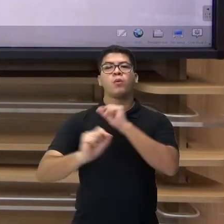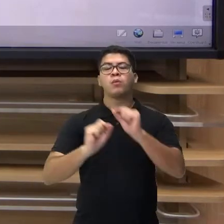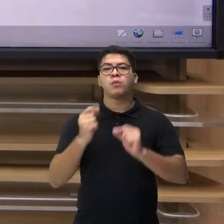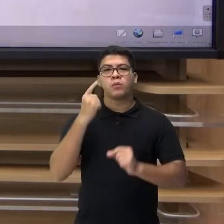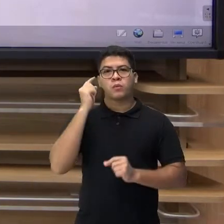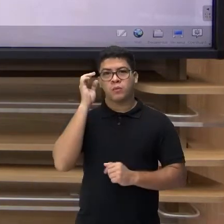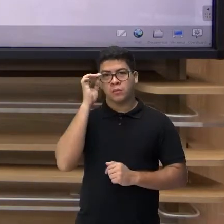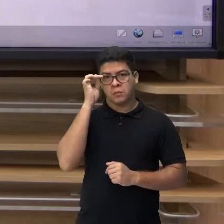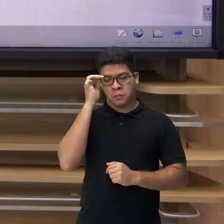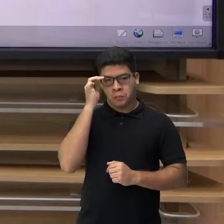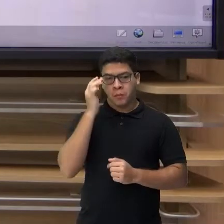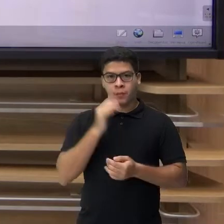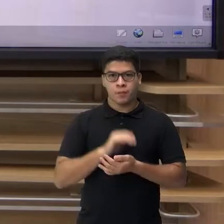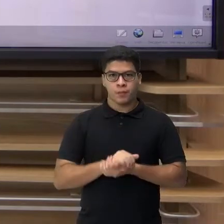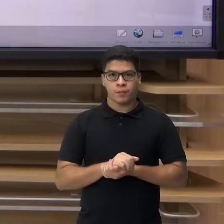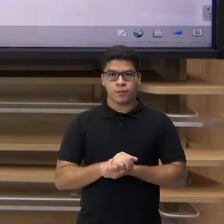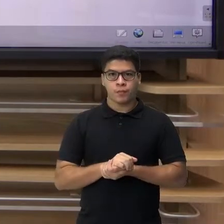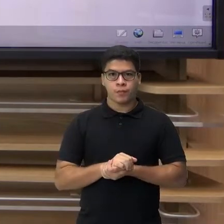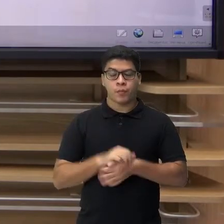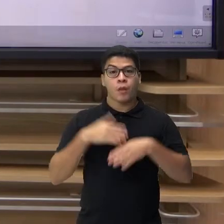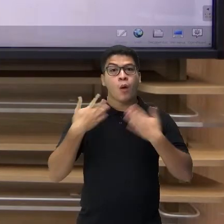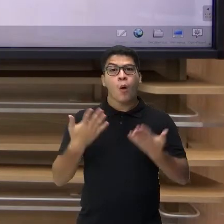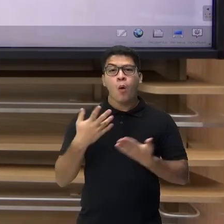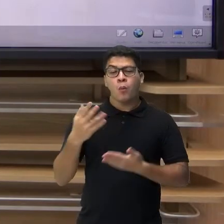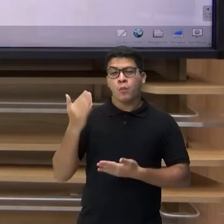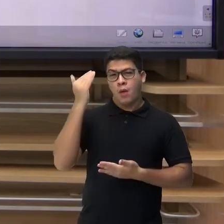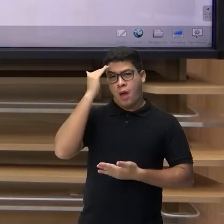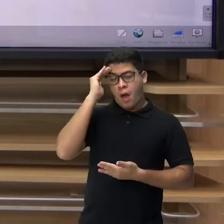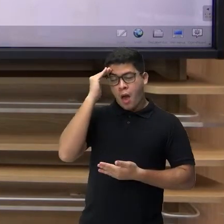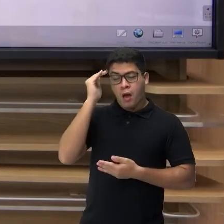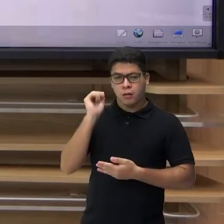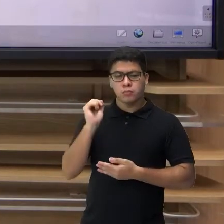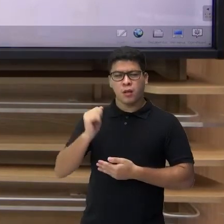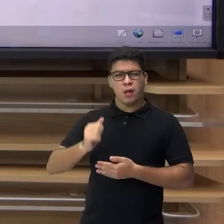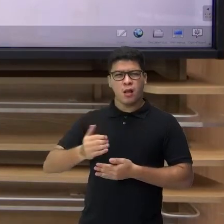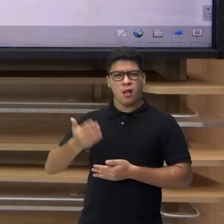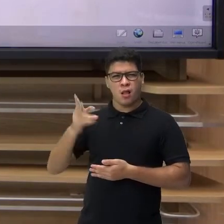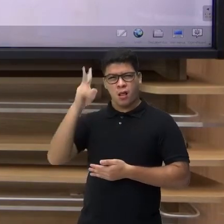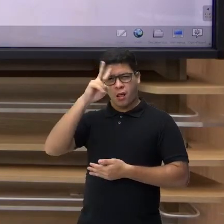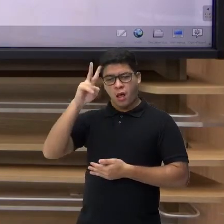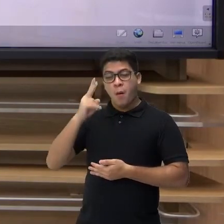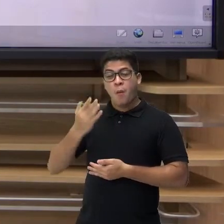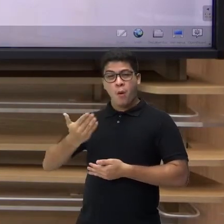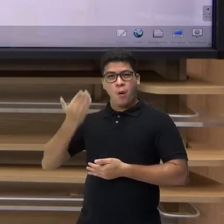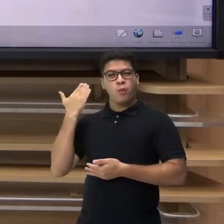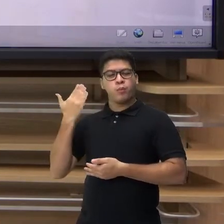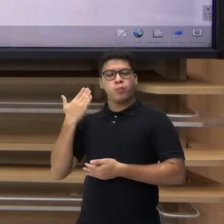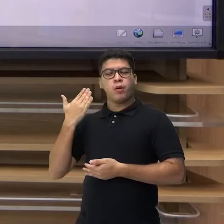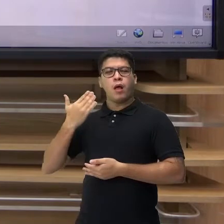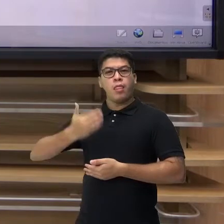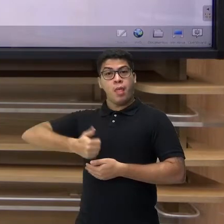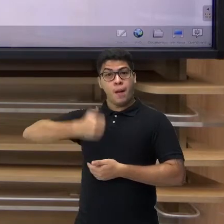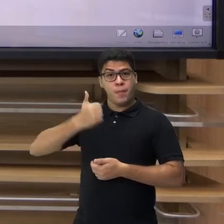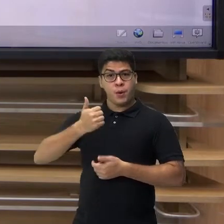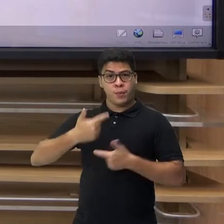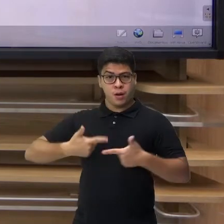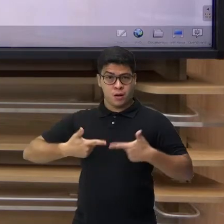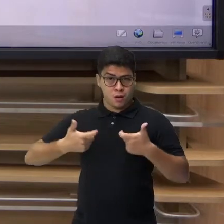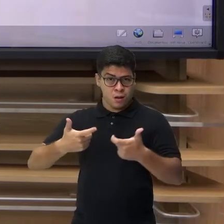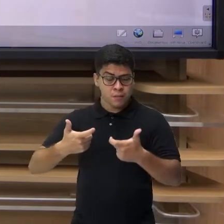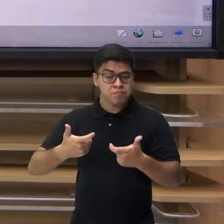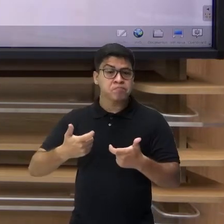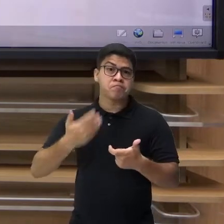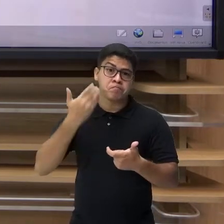de momentos ali ligados à Primeira Guerra Mundial. Vocês lembram daqueles sentimentos nacionalistas,